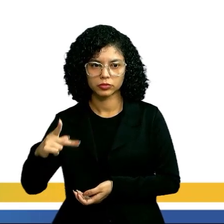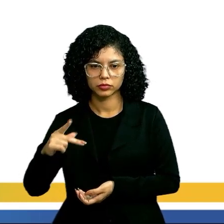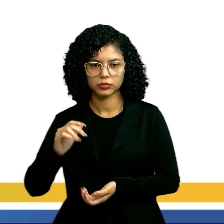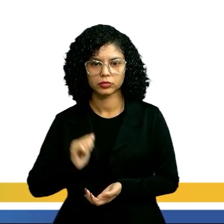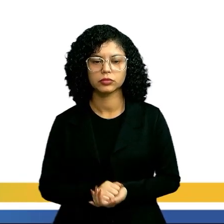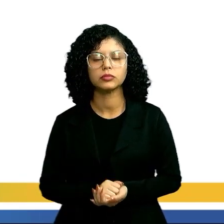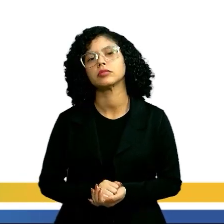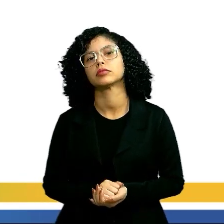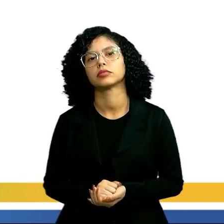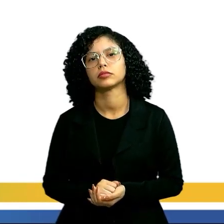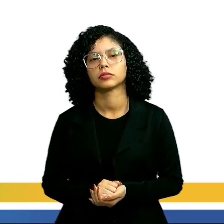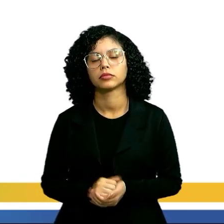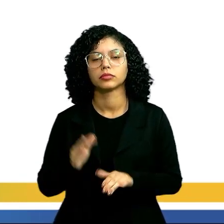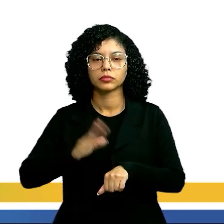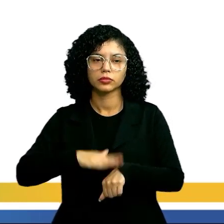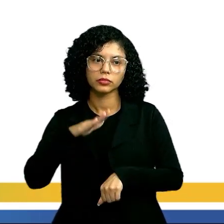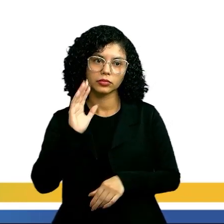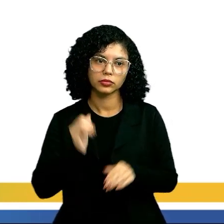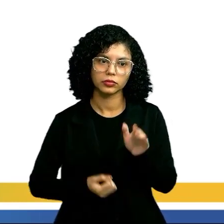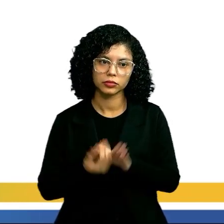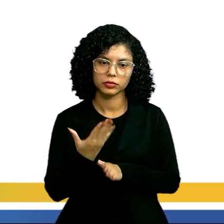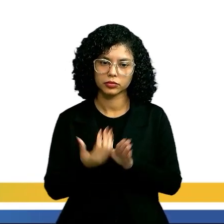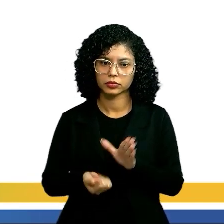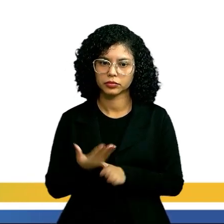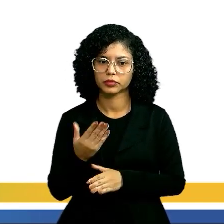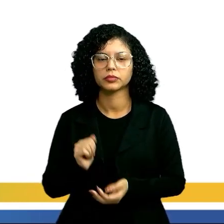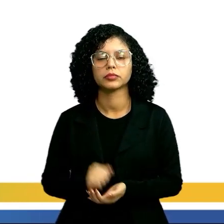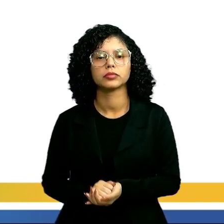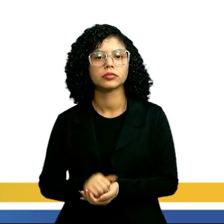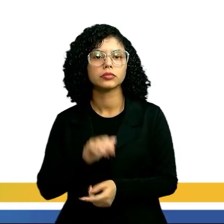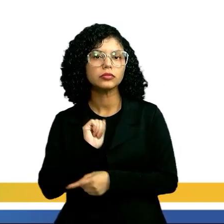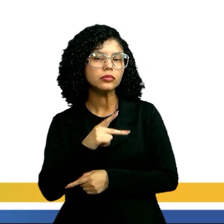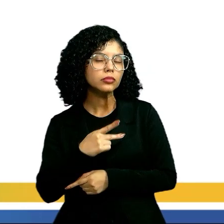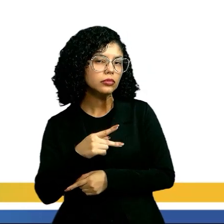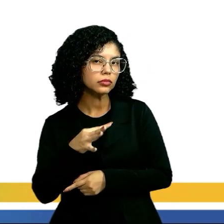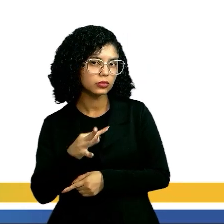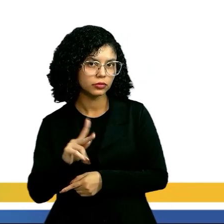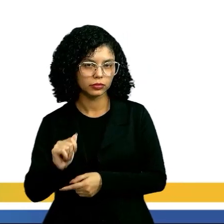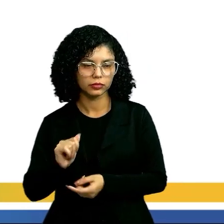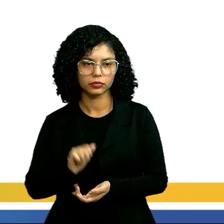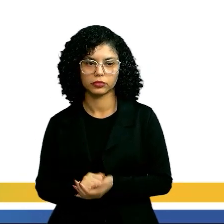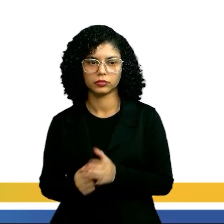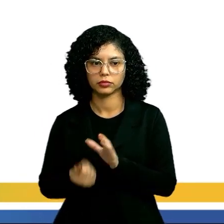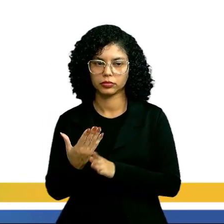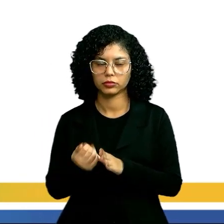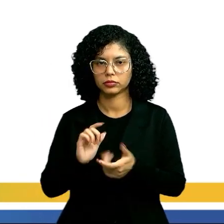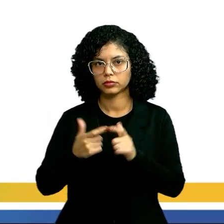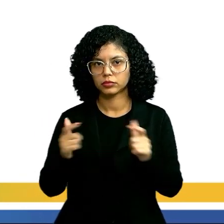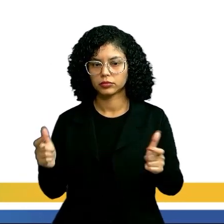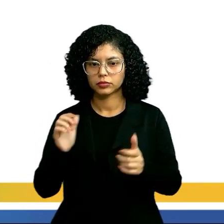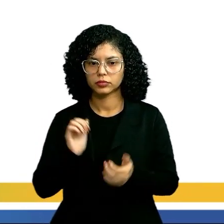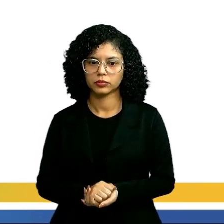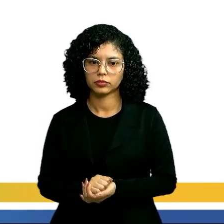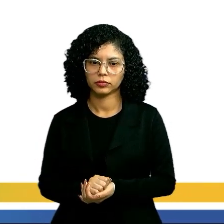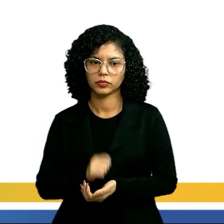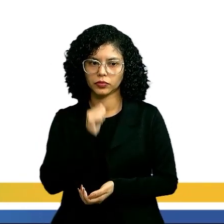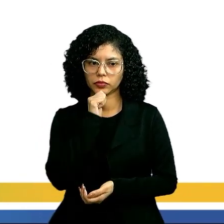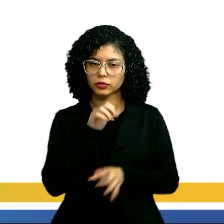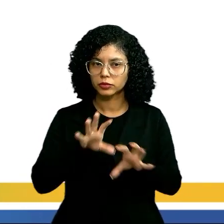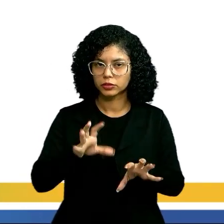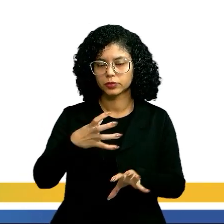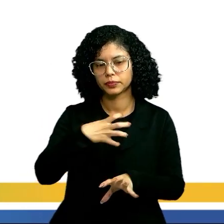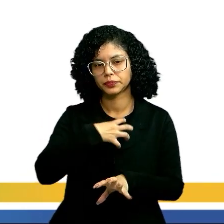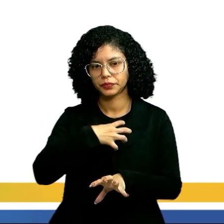é o local onde mais é produzido ATP, o momento de maior produção de ATP. E é nesse